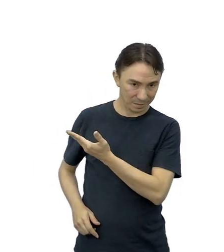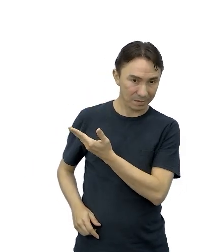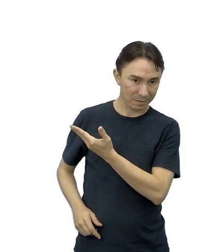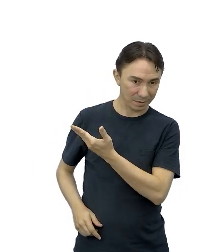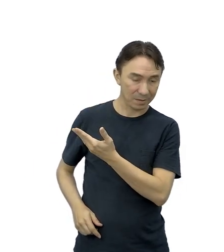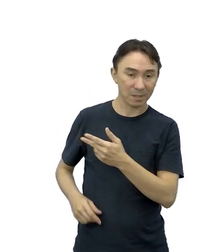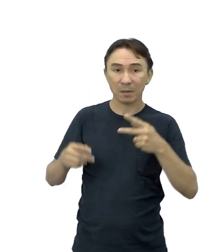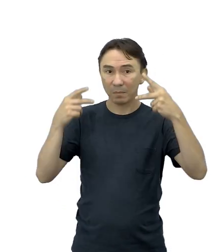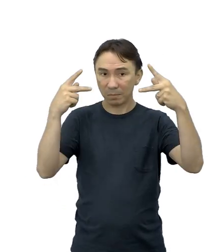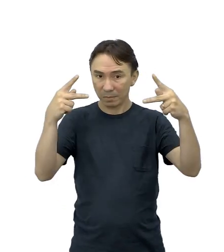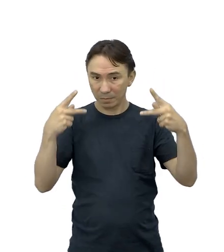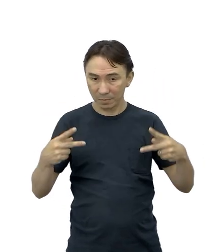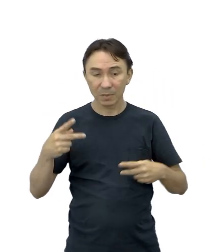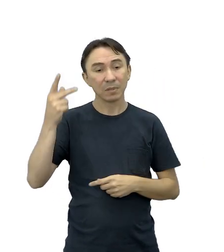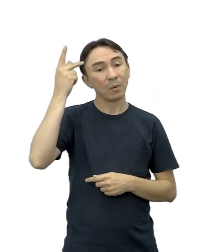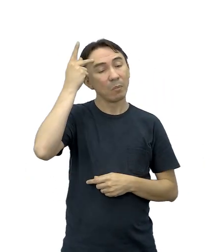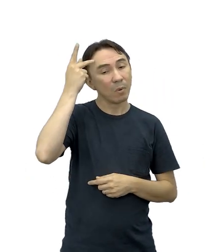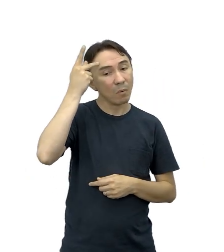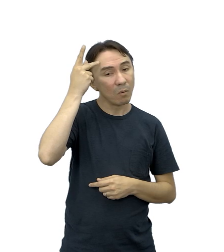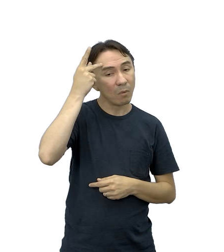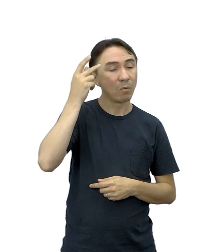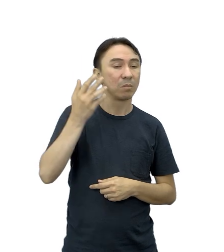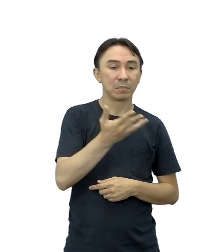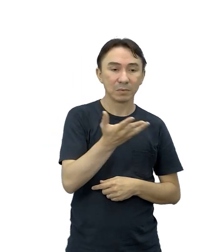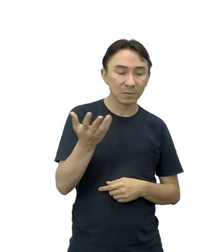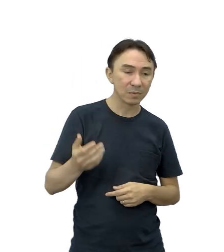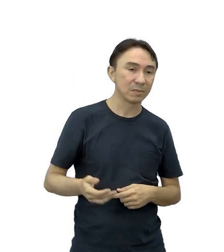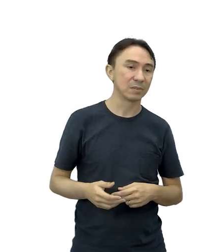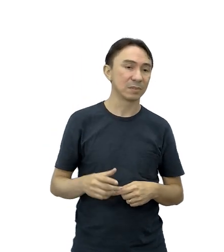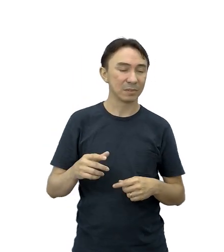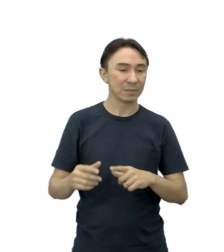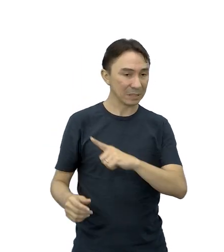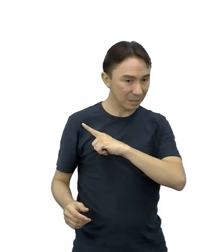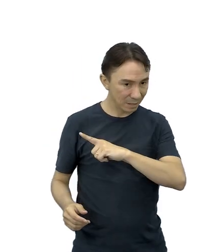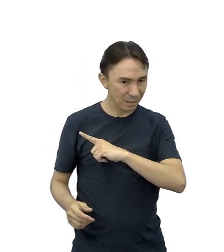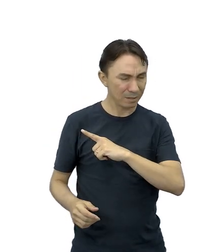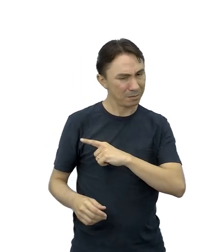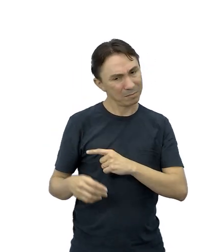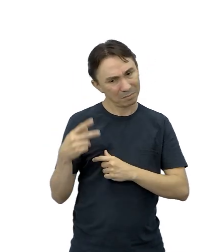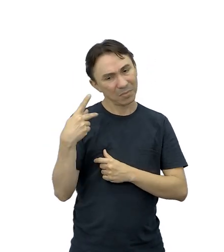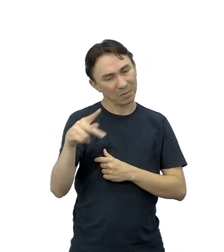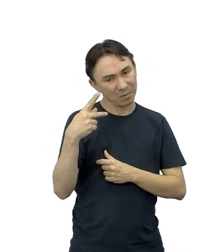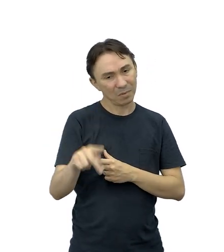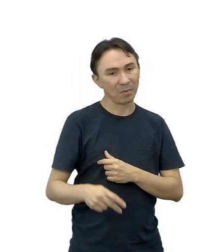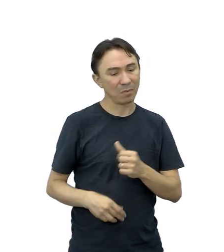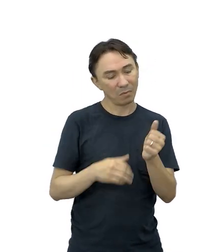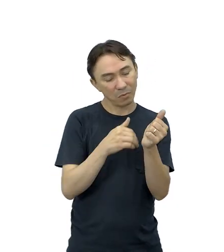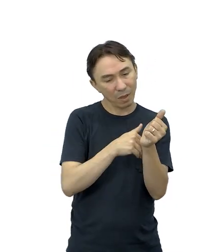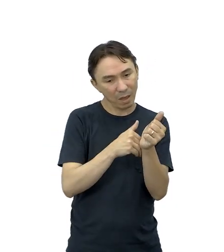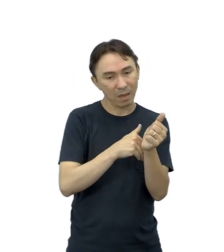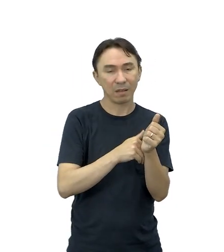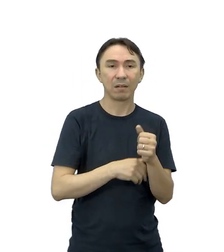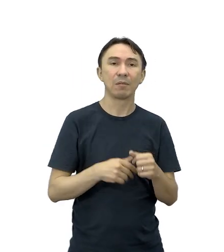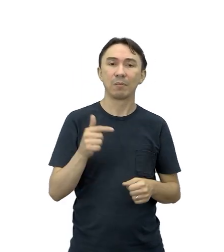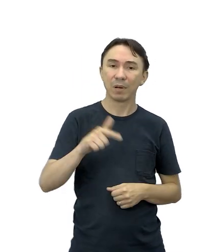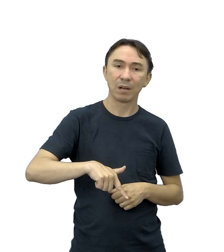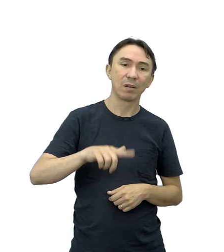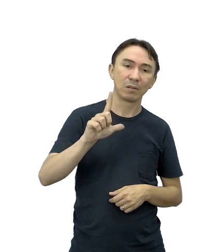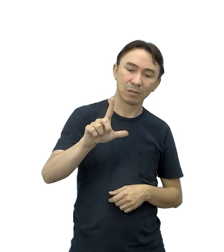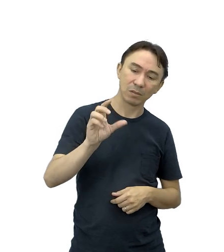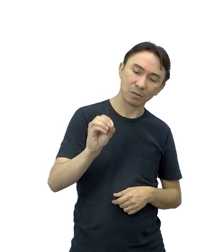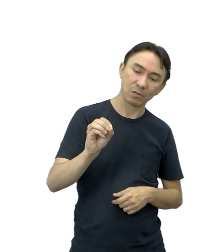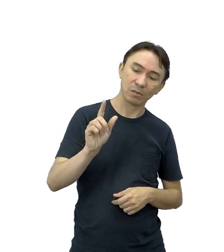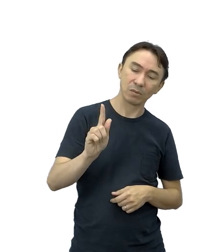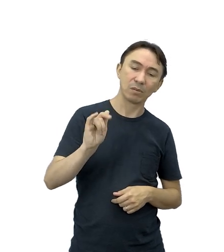onde vocês vão ter acessar aqui, colocar o seu login e sua senha. Então, vocês devem ter e